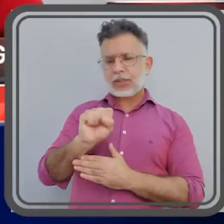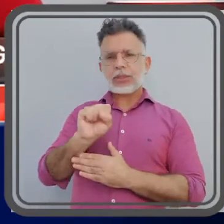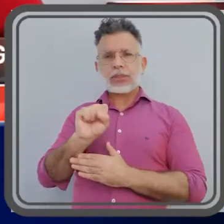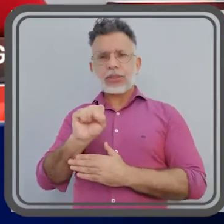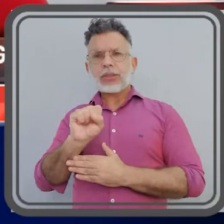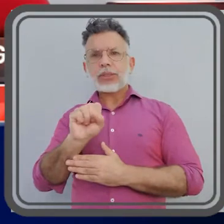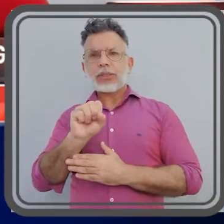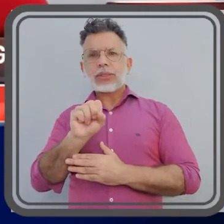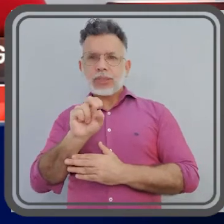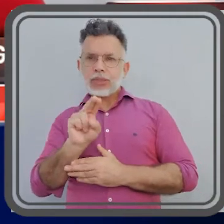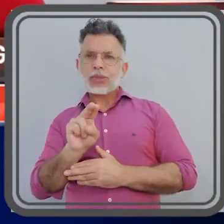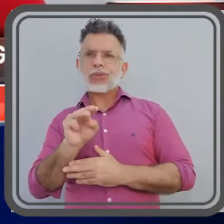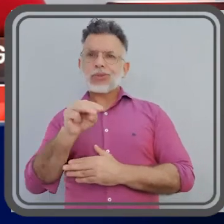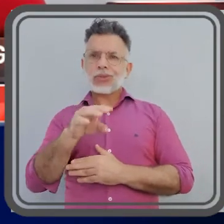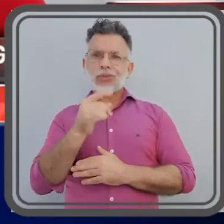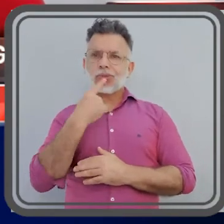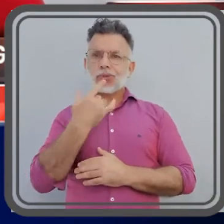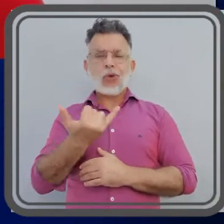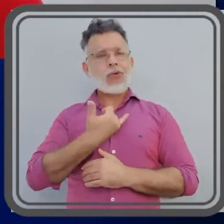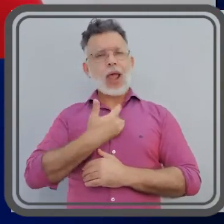nas TVs aí dos ambientes da Regus.